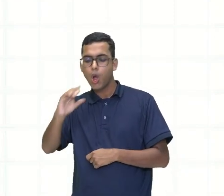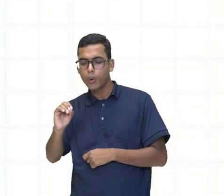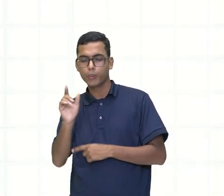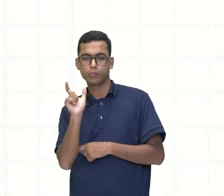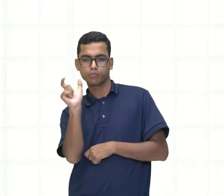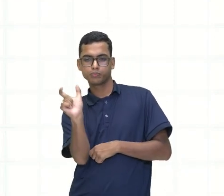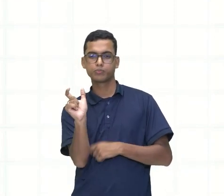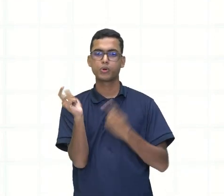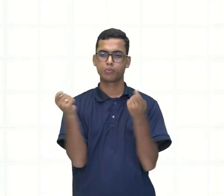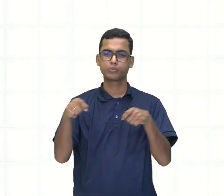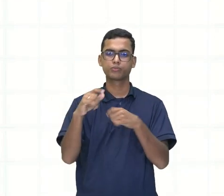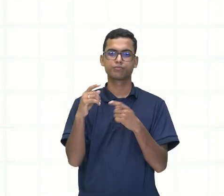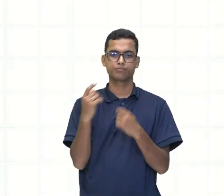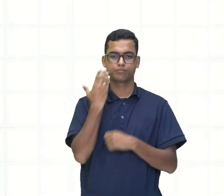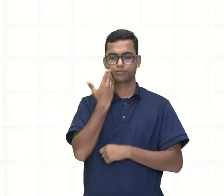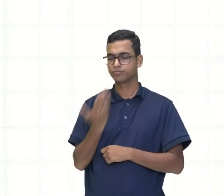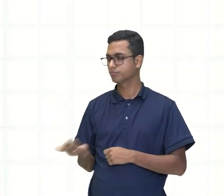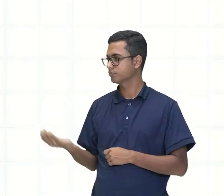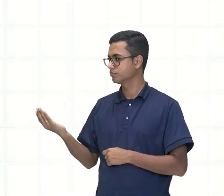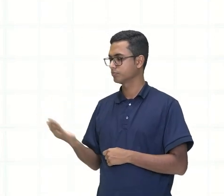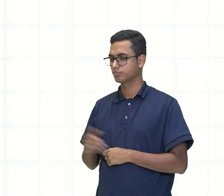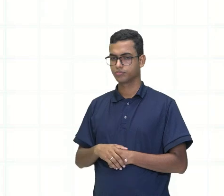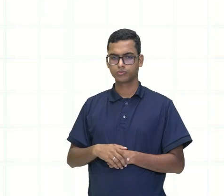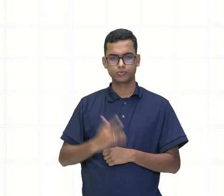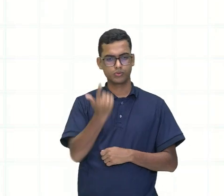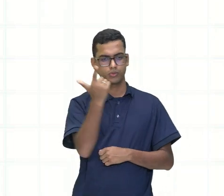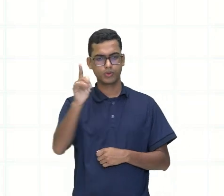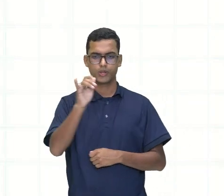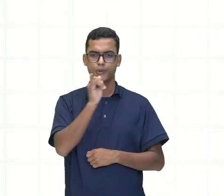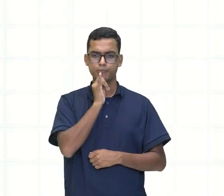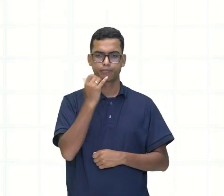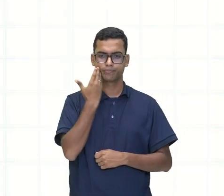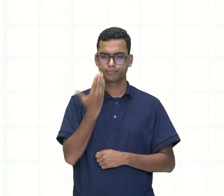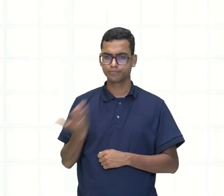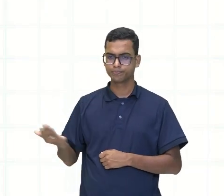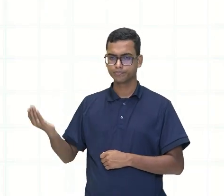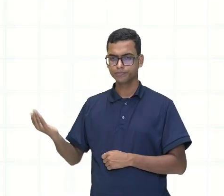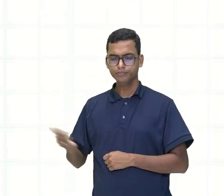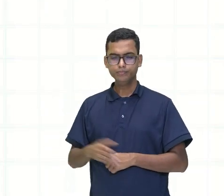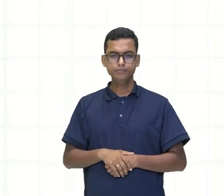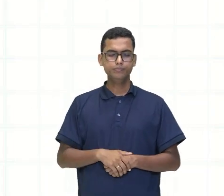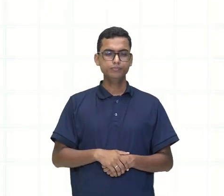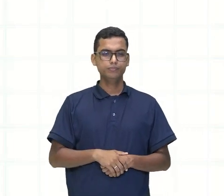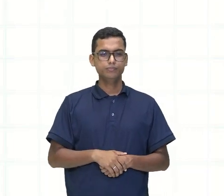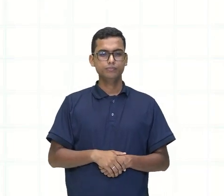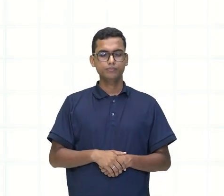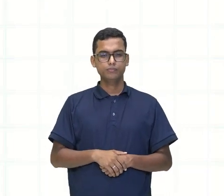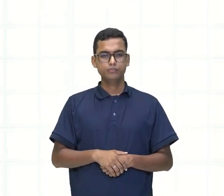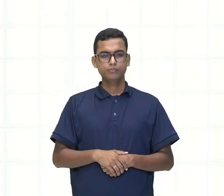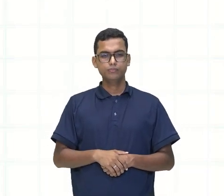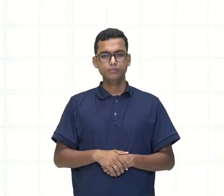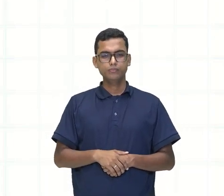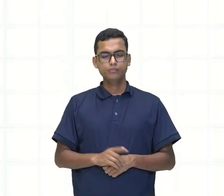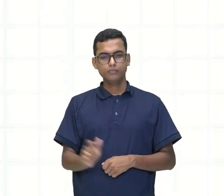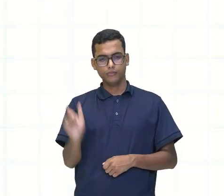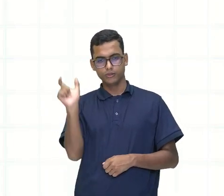ago. Vamos ver mais uma? A próxima expressão agora é a palavra